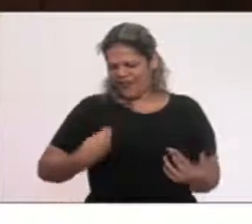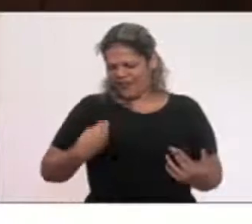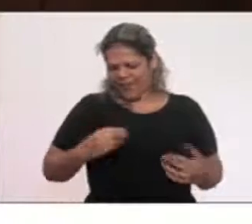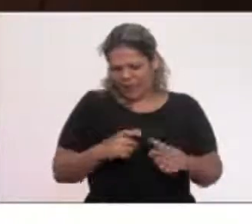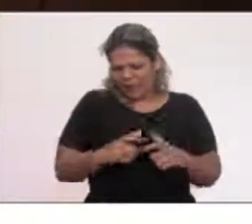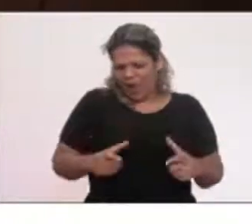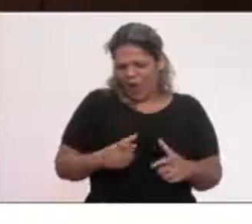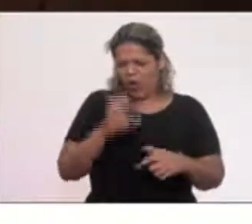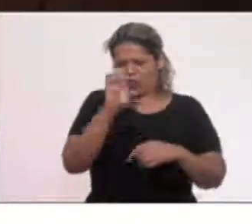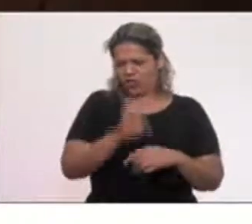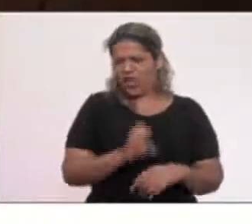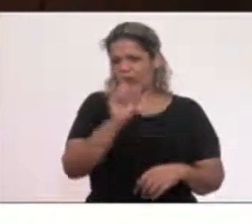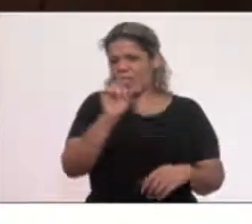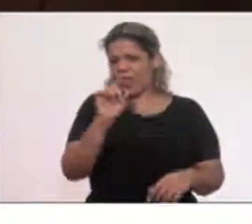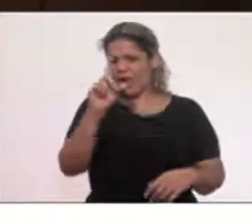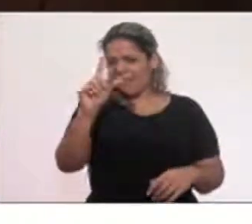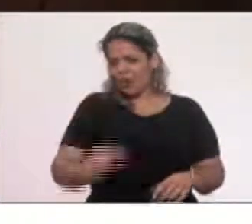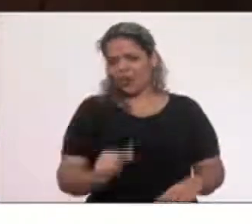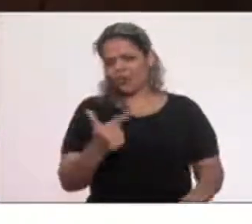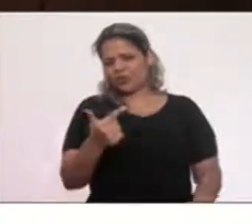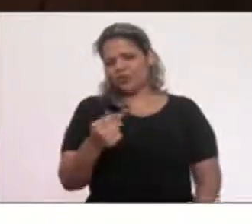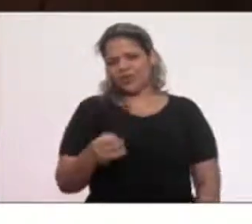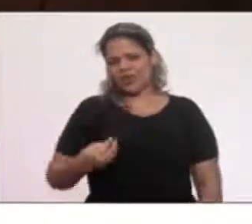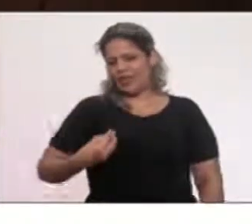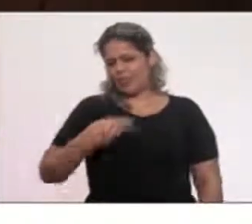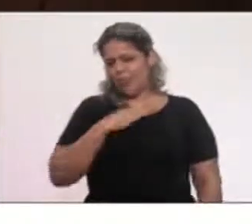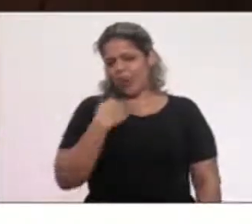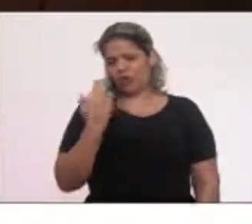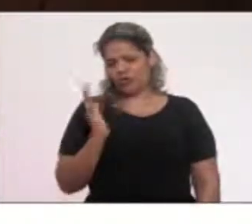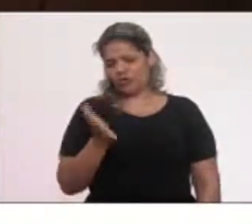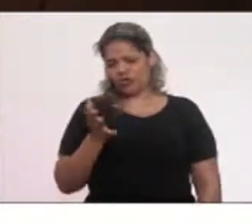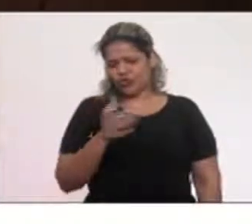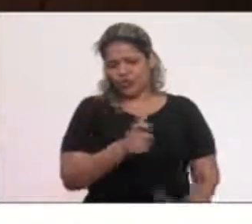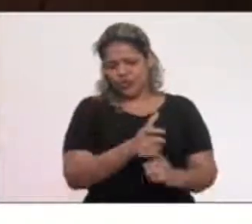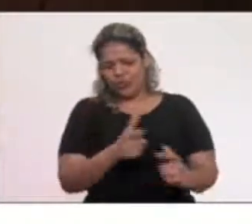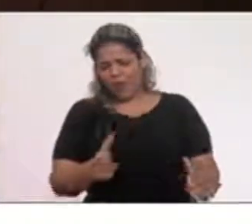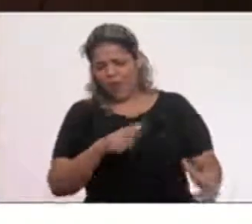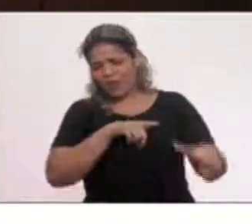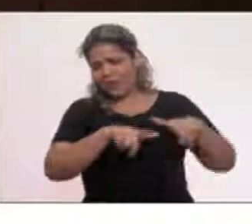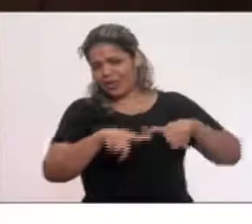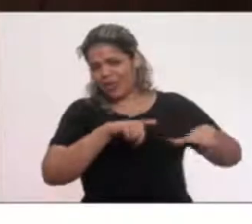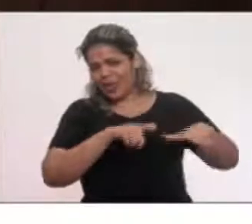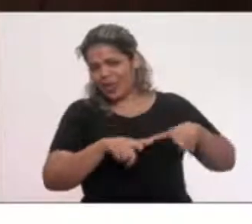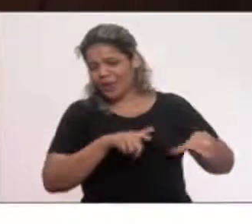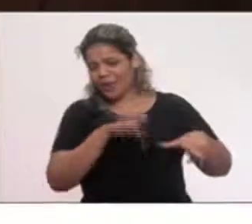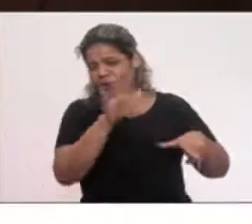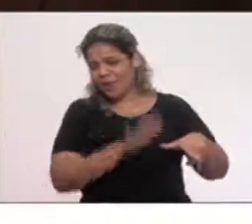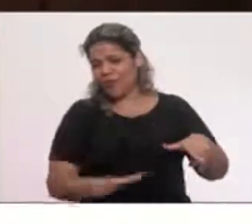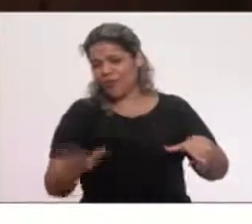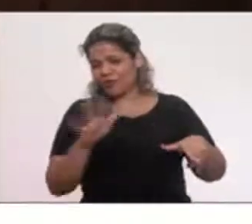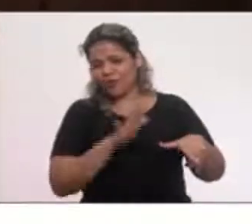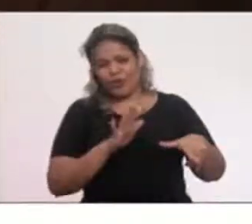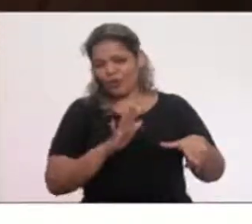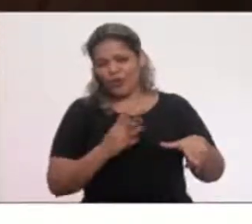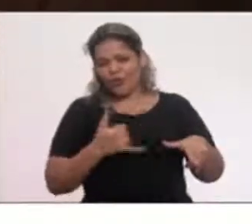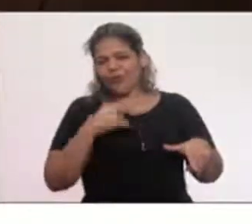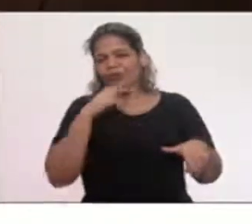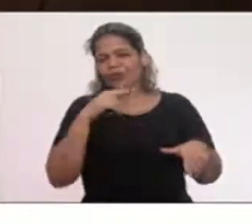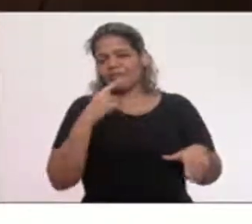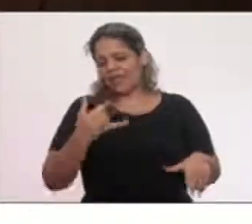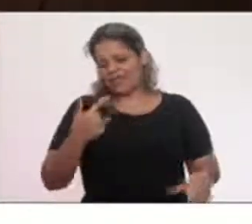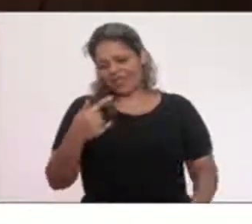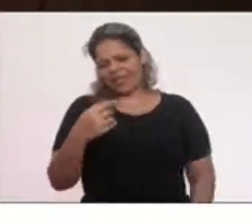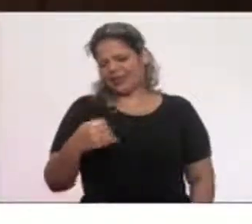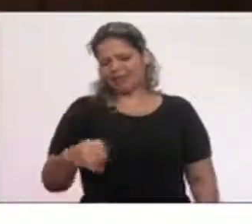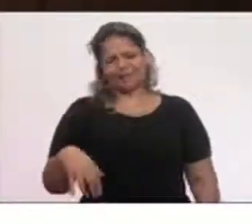estados brasileiros é abaixo dos 70 anos. A maior parte dos trabalhadores e das trabalhadoras do Brasil sequer chegam a essa